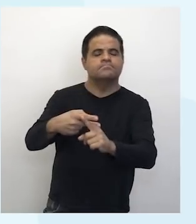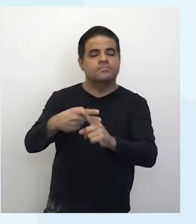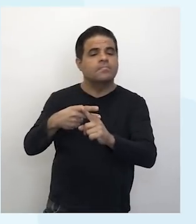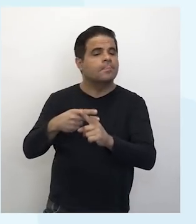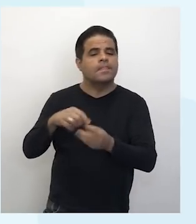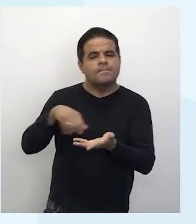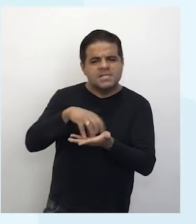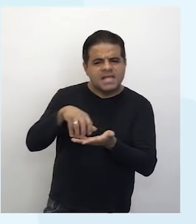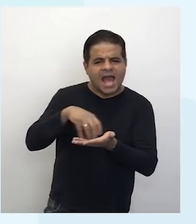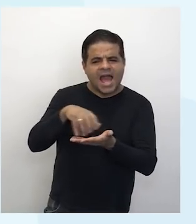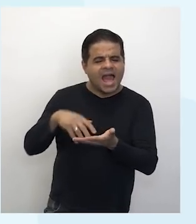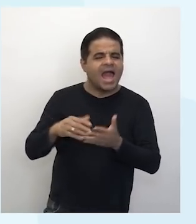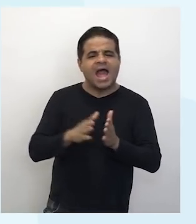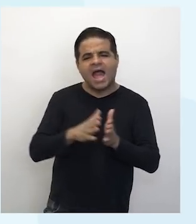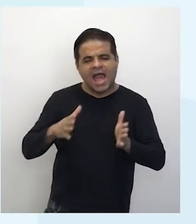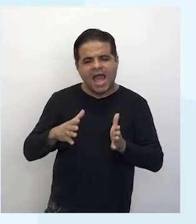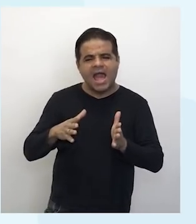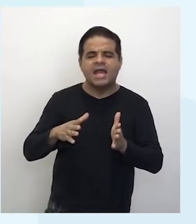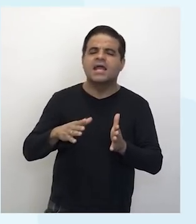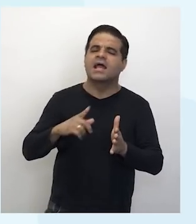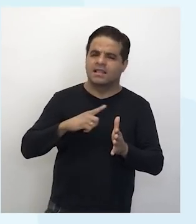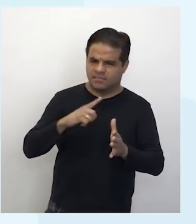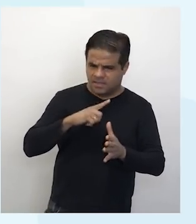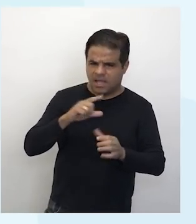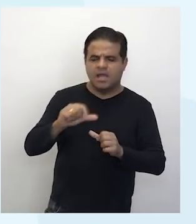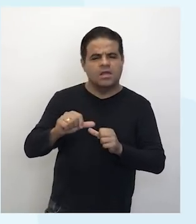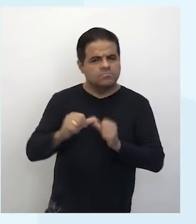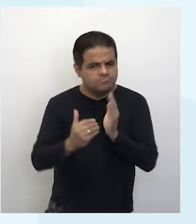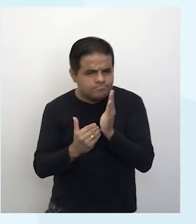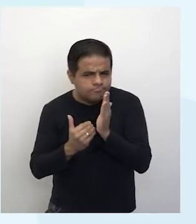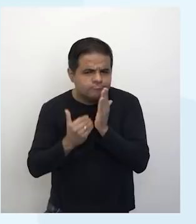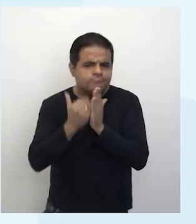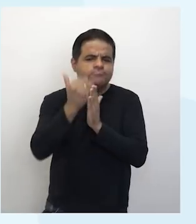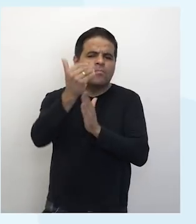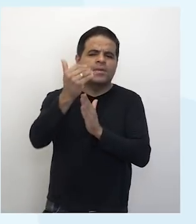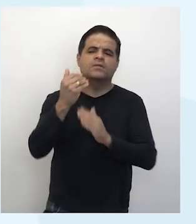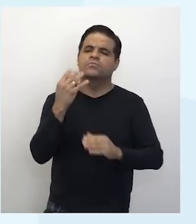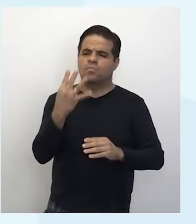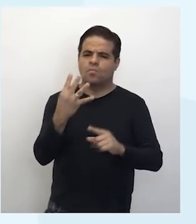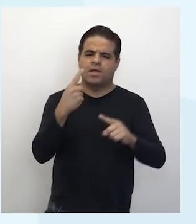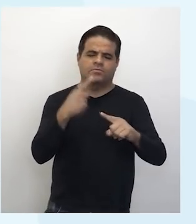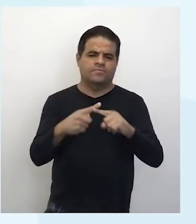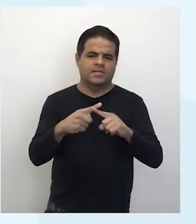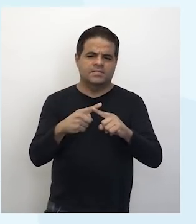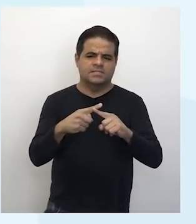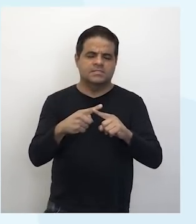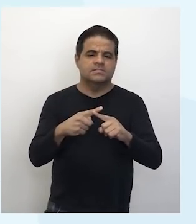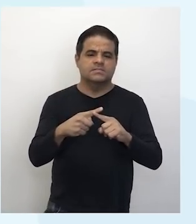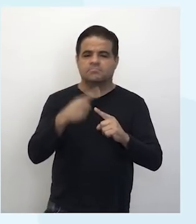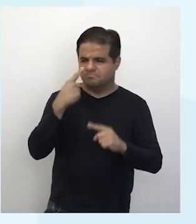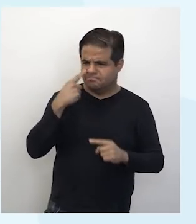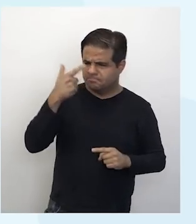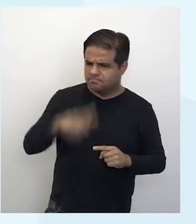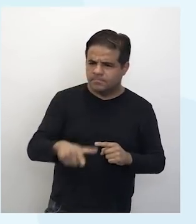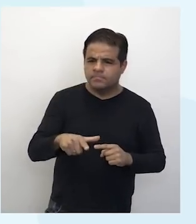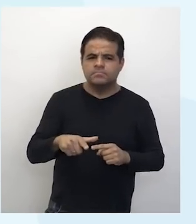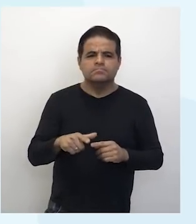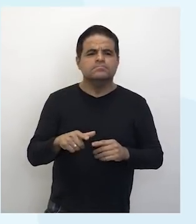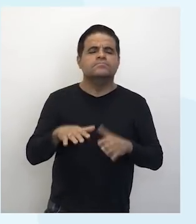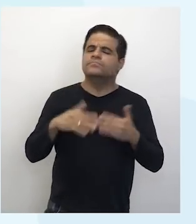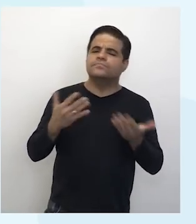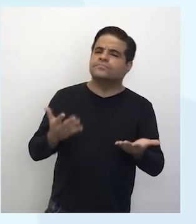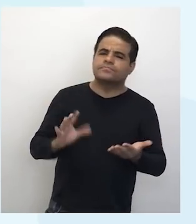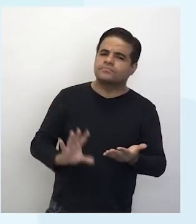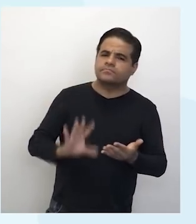que a área, ela sofre um aumento de 4 vezes, certo? Vamos para o próximo? E o que acontece se a